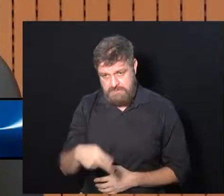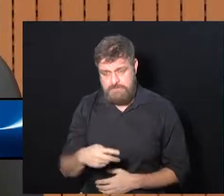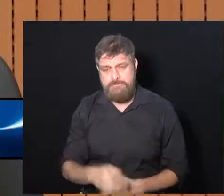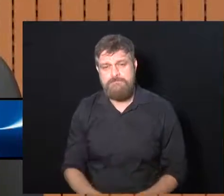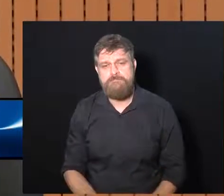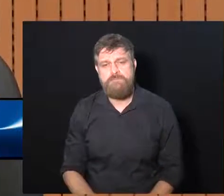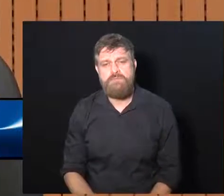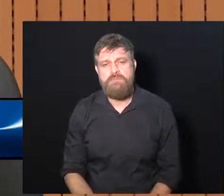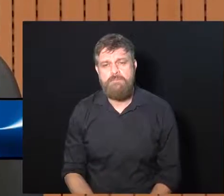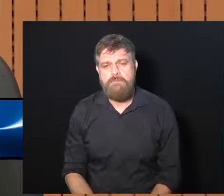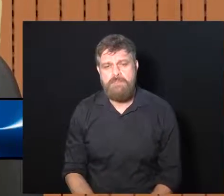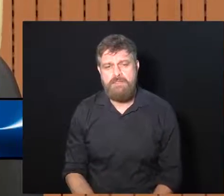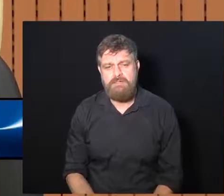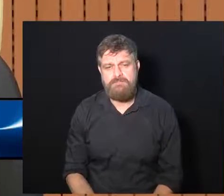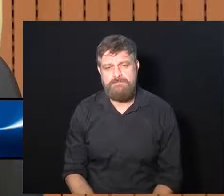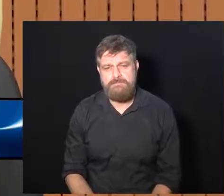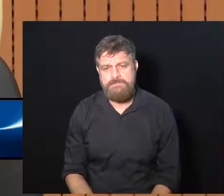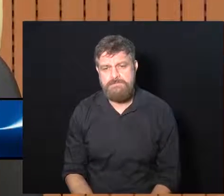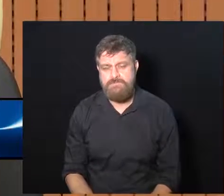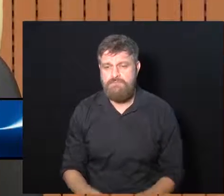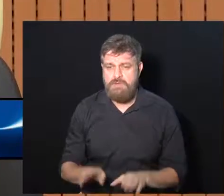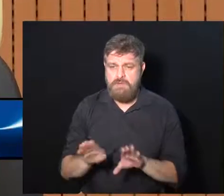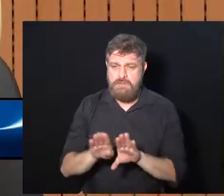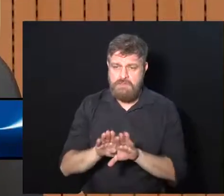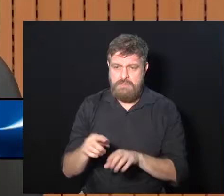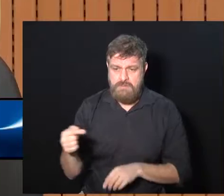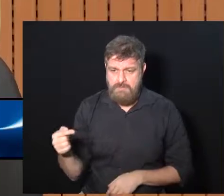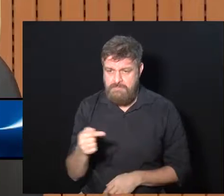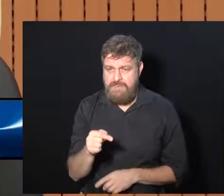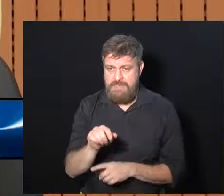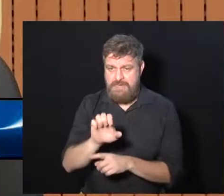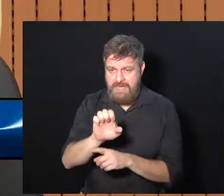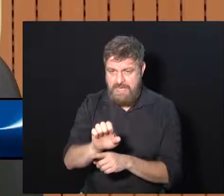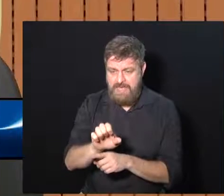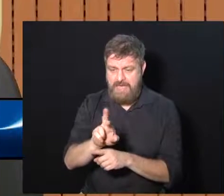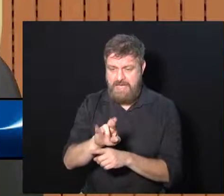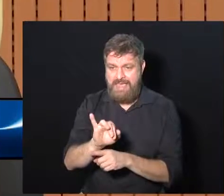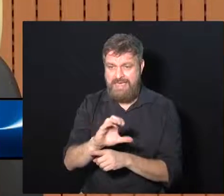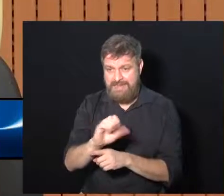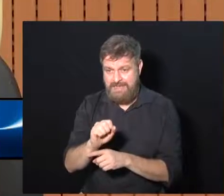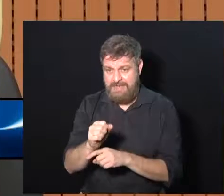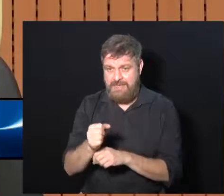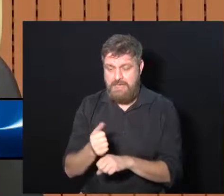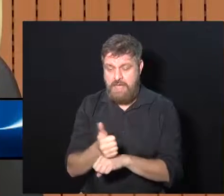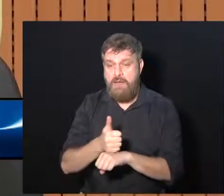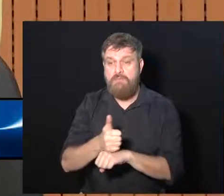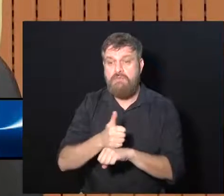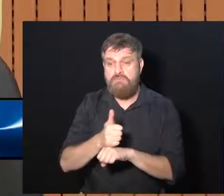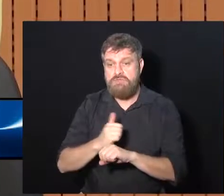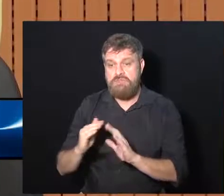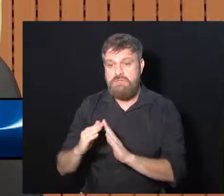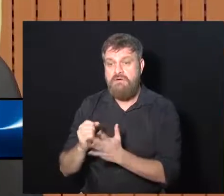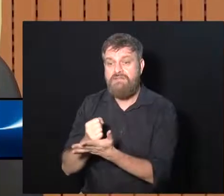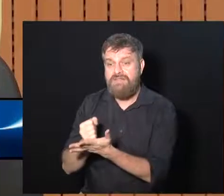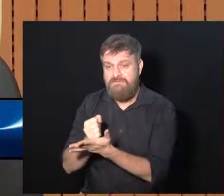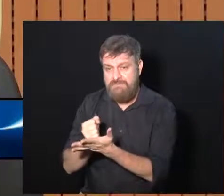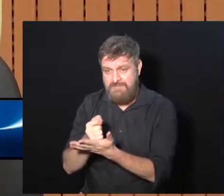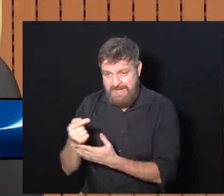Campinas. E a Érica, farmacêutica e coordenadora da Farmácia Municipal